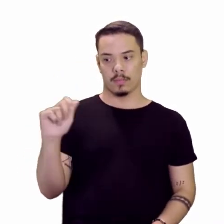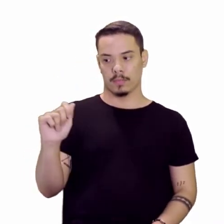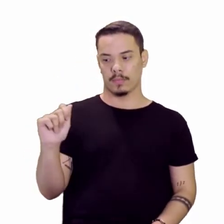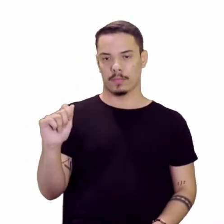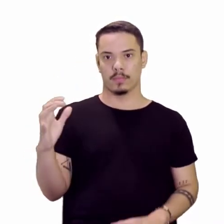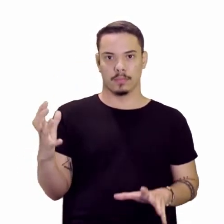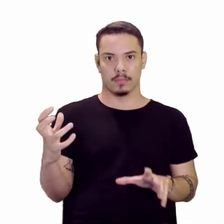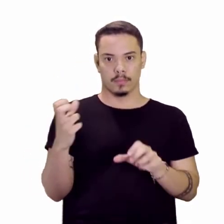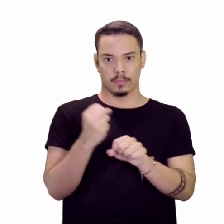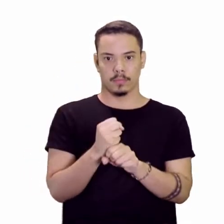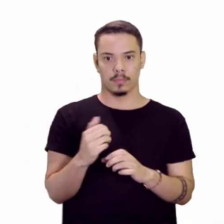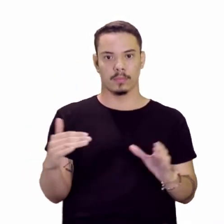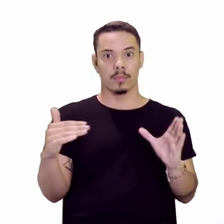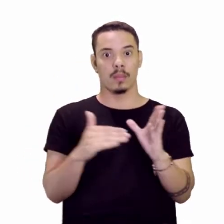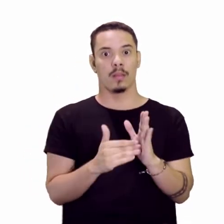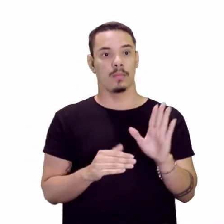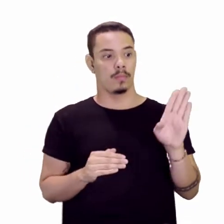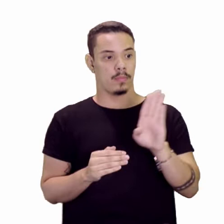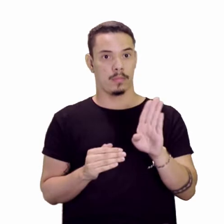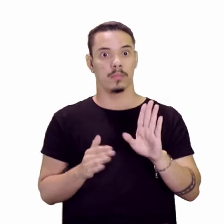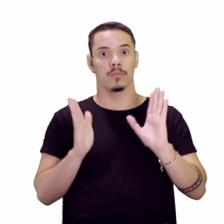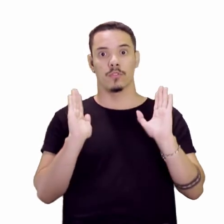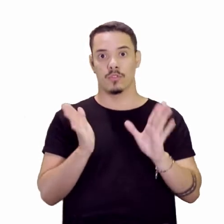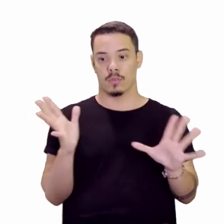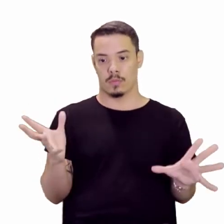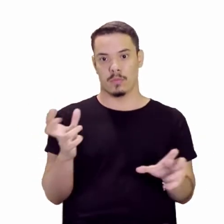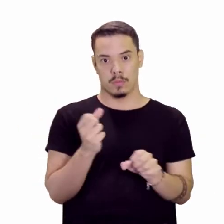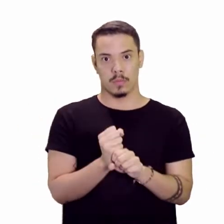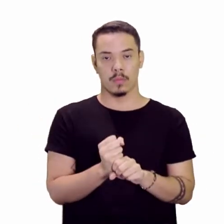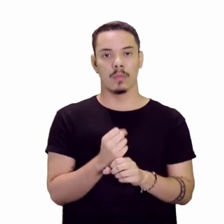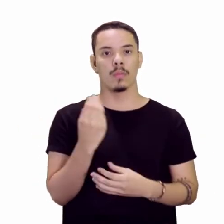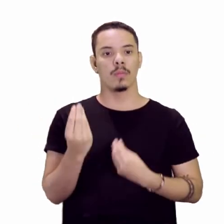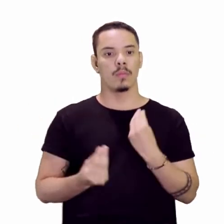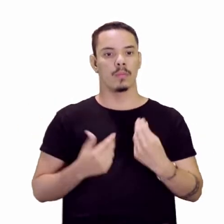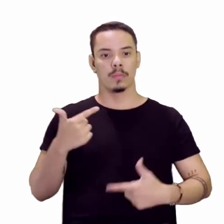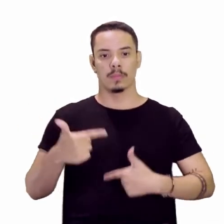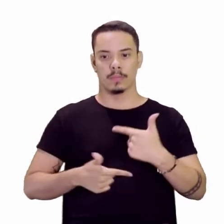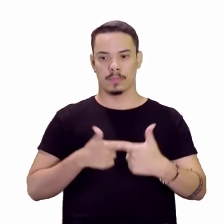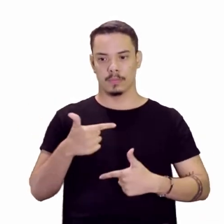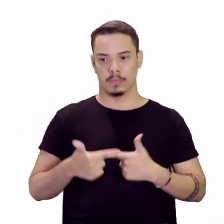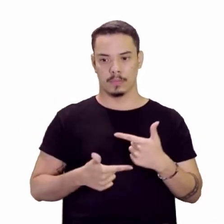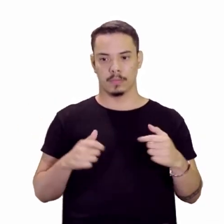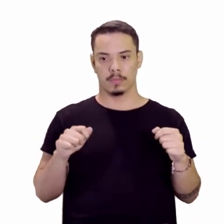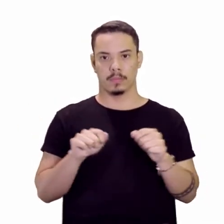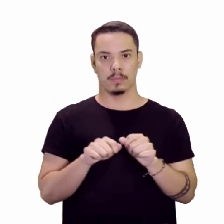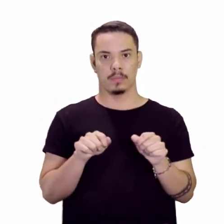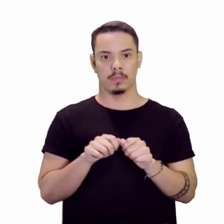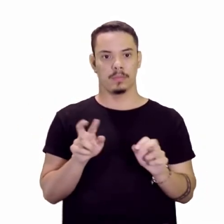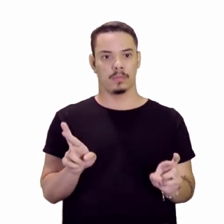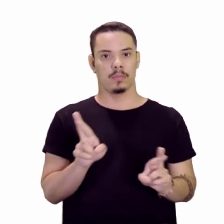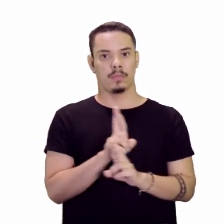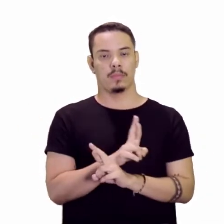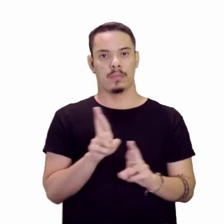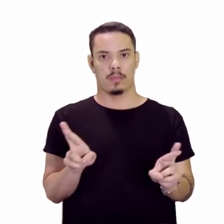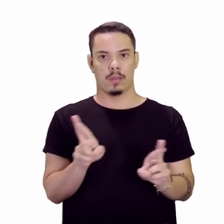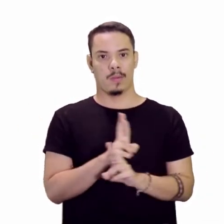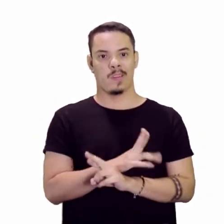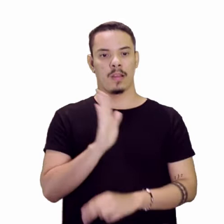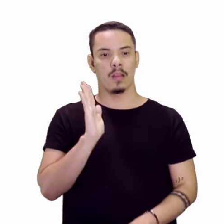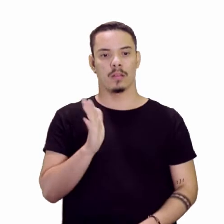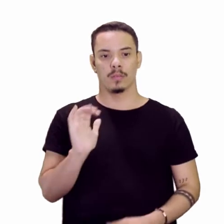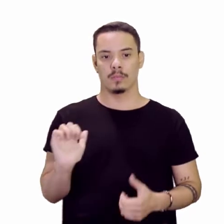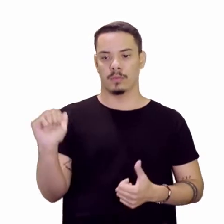calculado na letra A. Do ponto B, que foi calculado na letra B, como o trabalho essa relação, essa diferença dos pontos, é